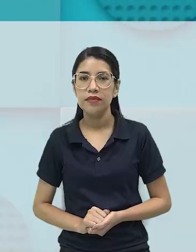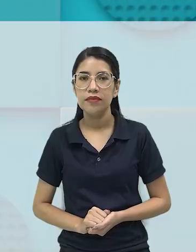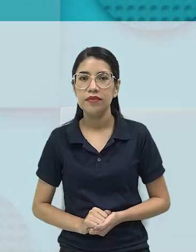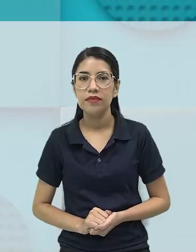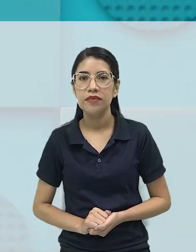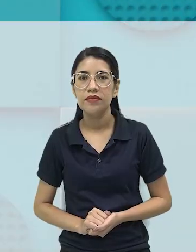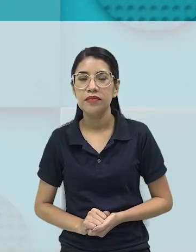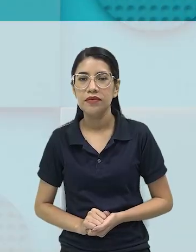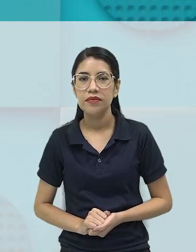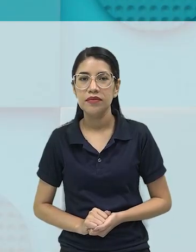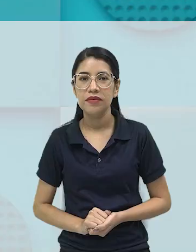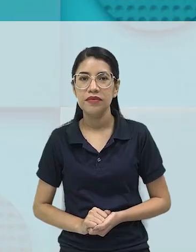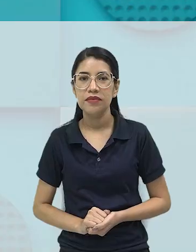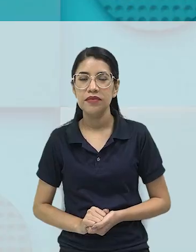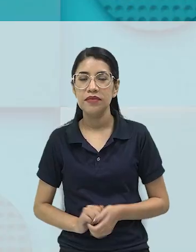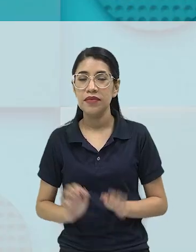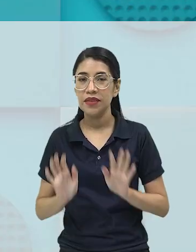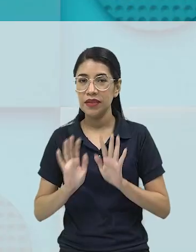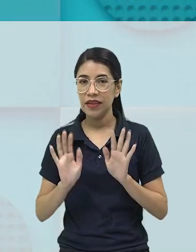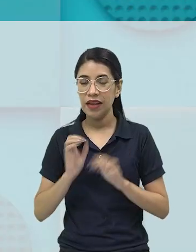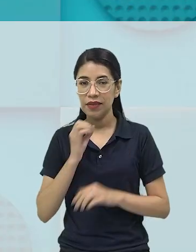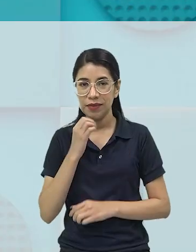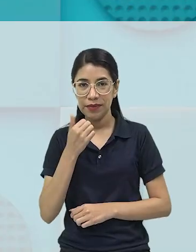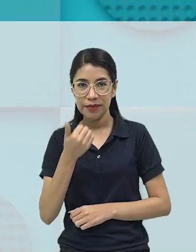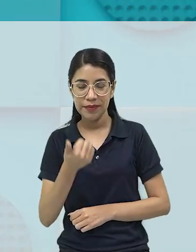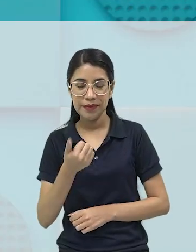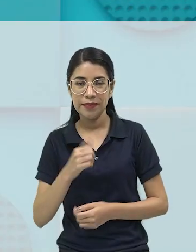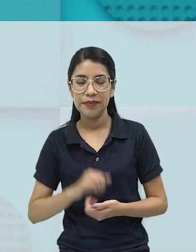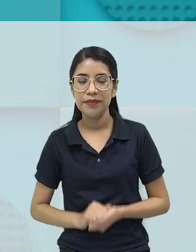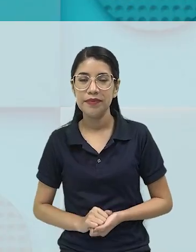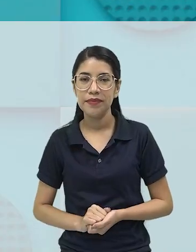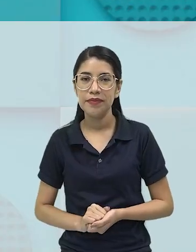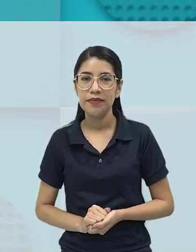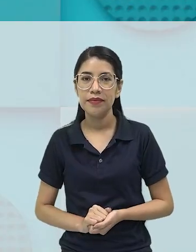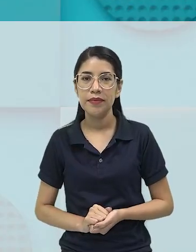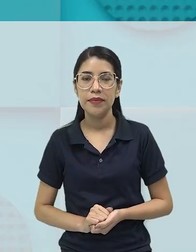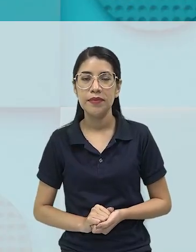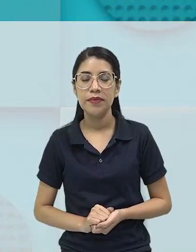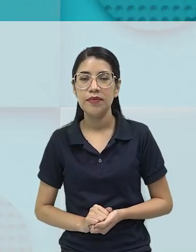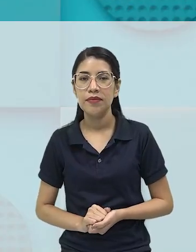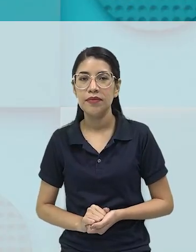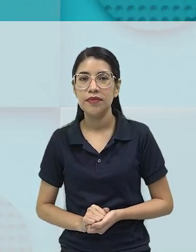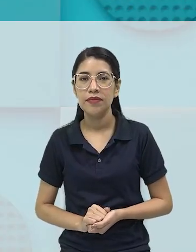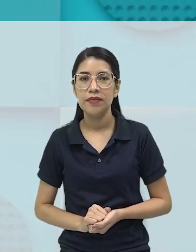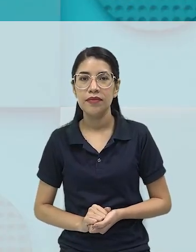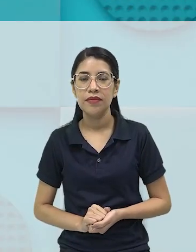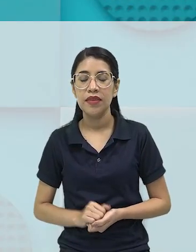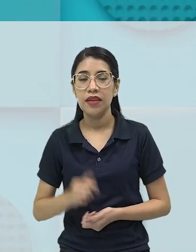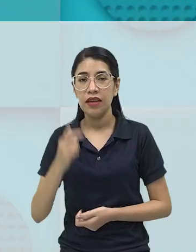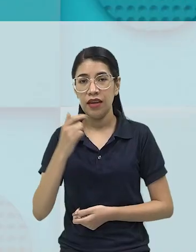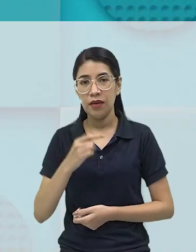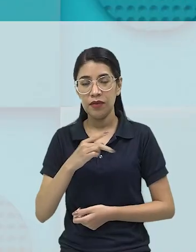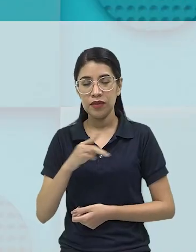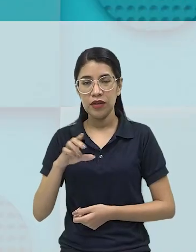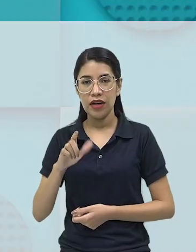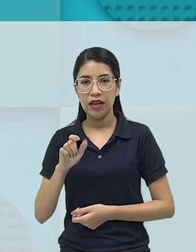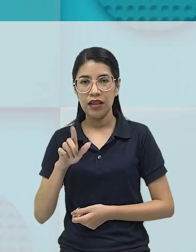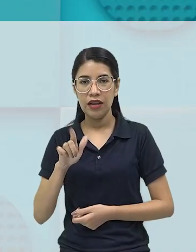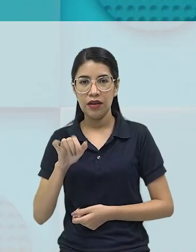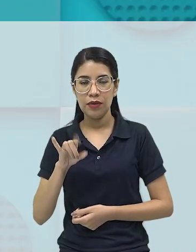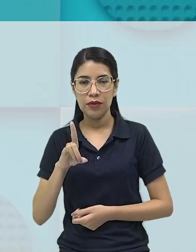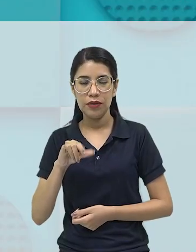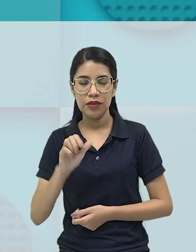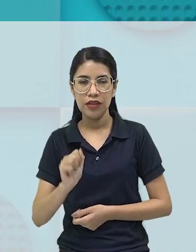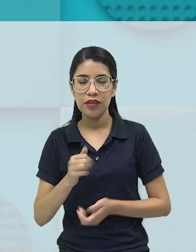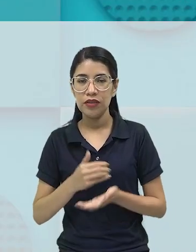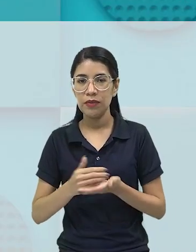Hey, how are you doing? Como estão todos hoje? Here is Teacher Cláudia Borges, aqui é a professora Cláudia Borges